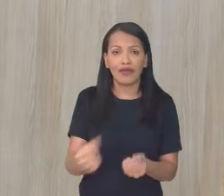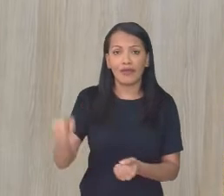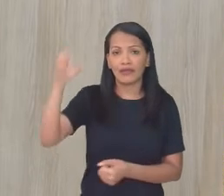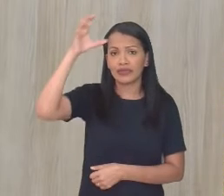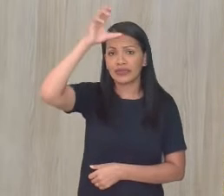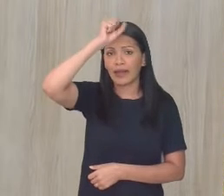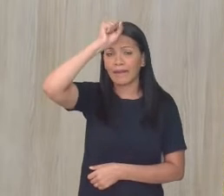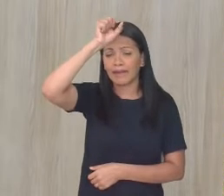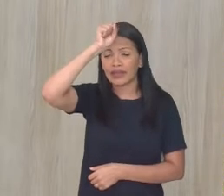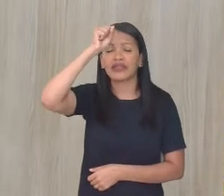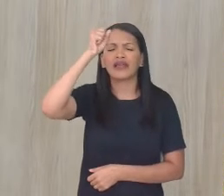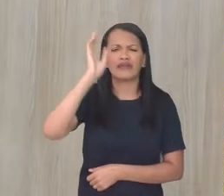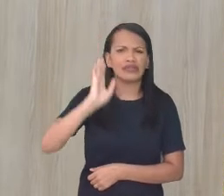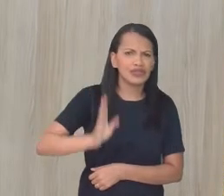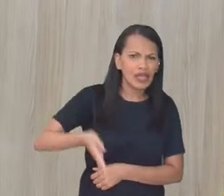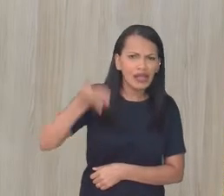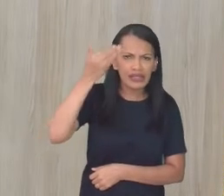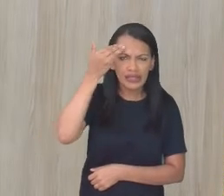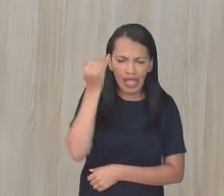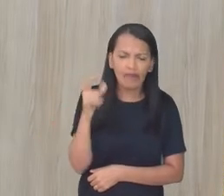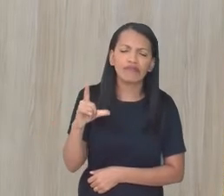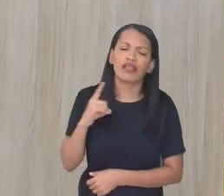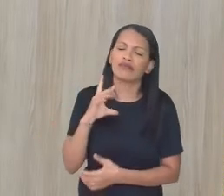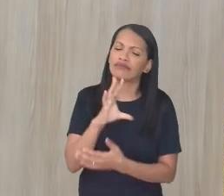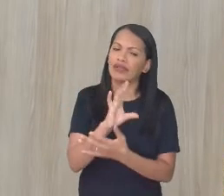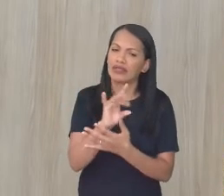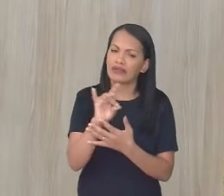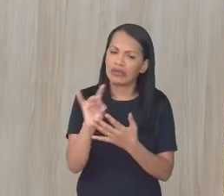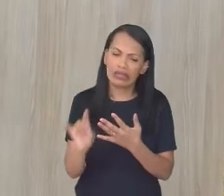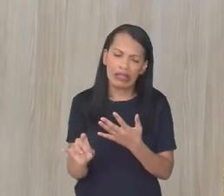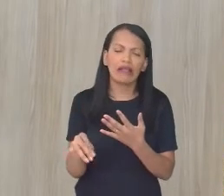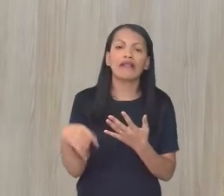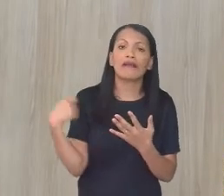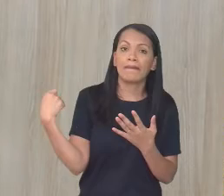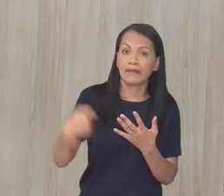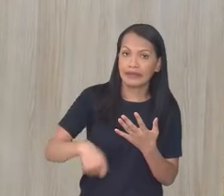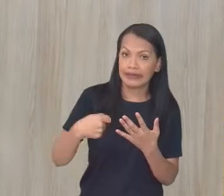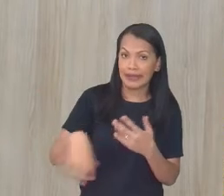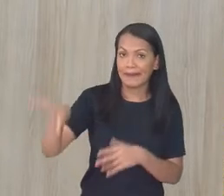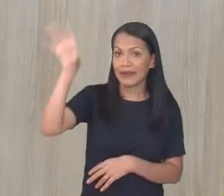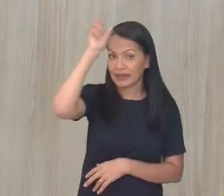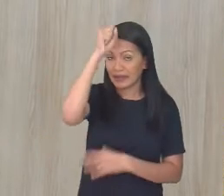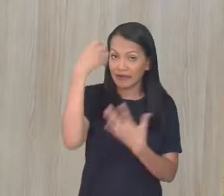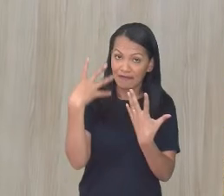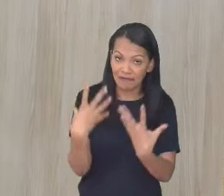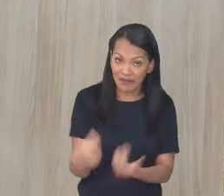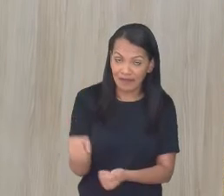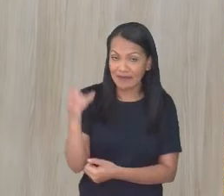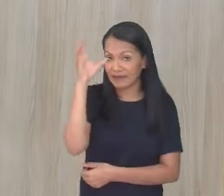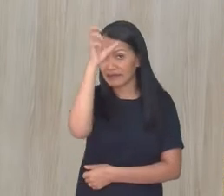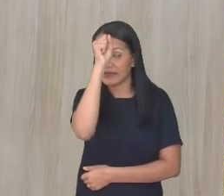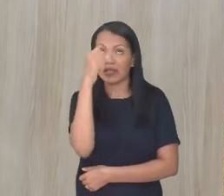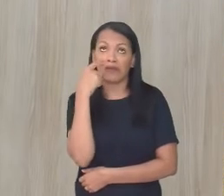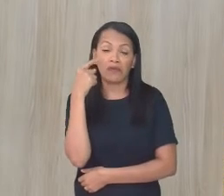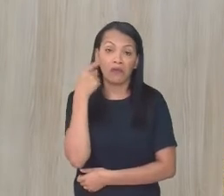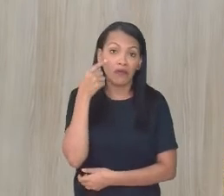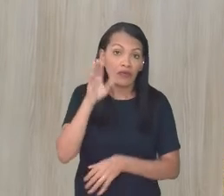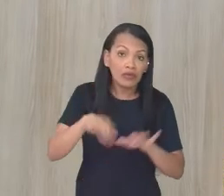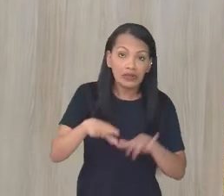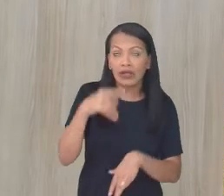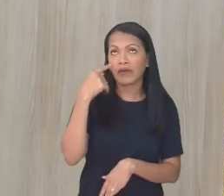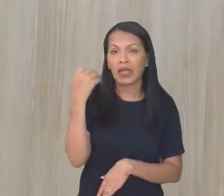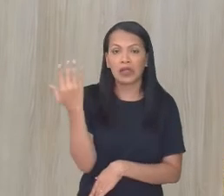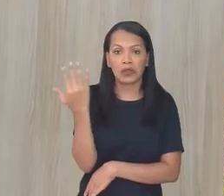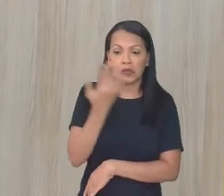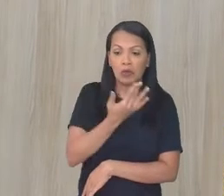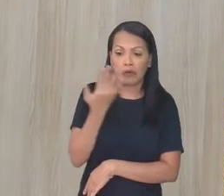reaprender, não é? De repente aí alguns detalhes que você ainda não aprendeu, de repente você não viu esse conteúdo, não